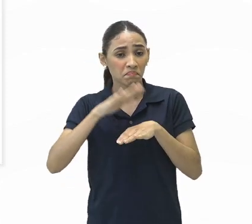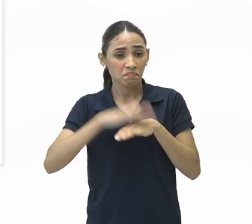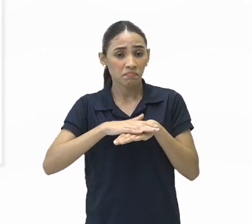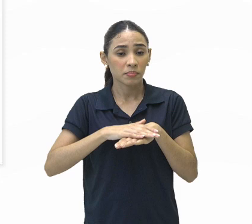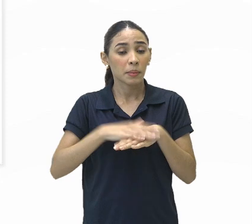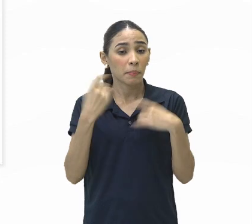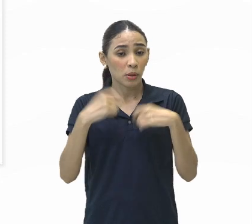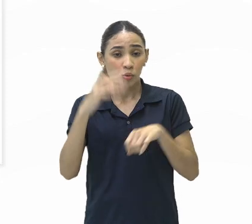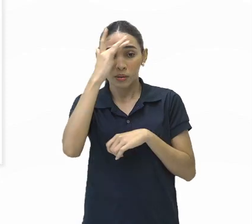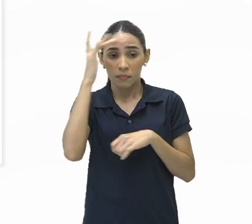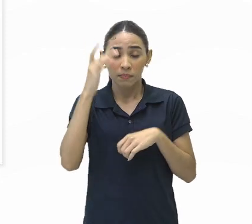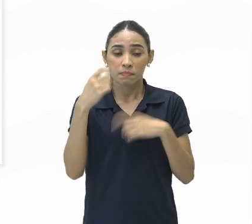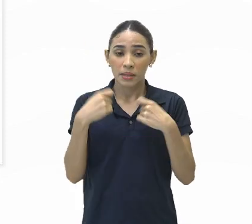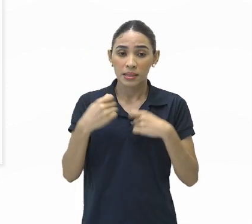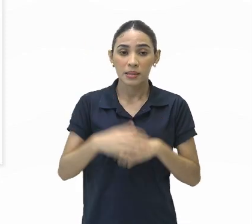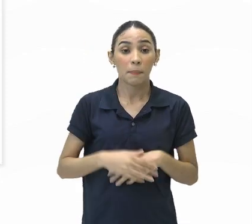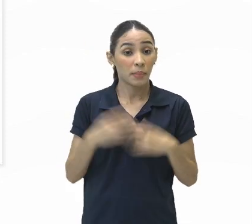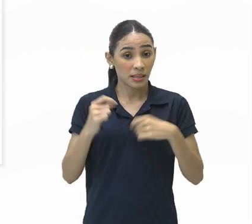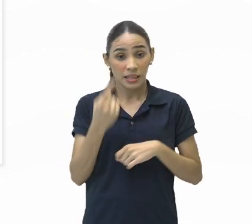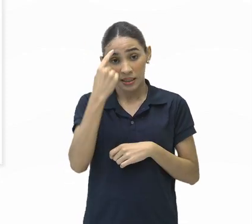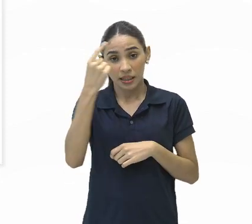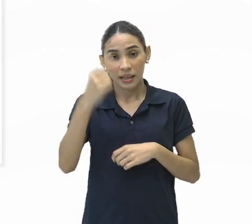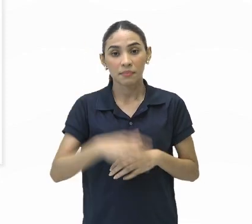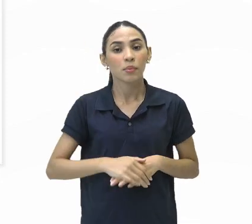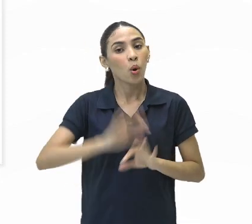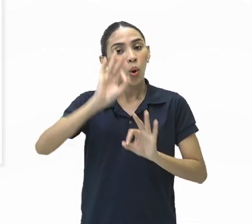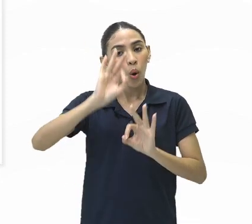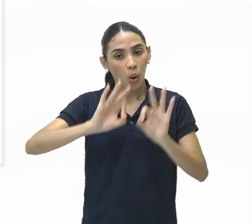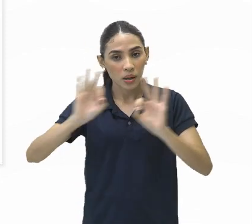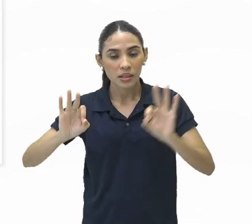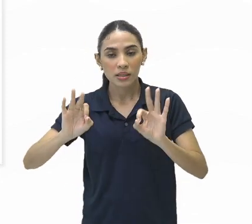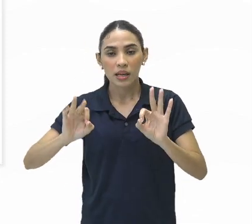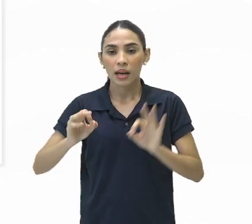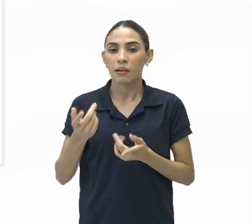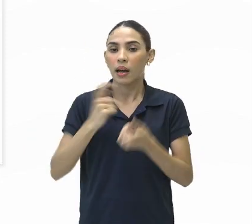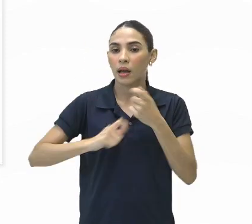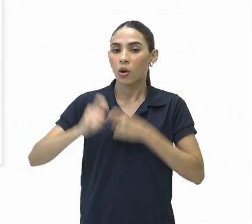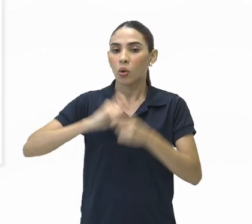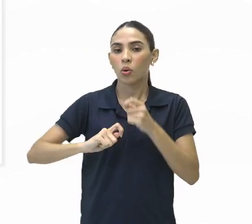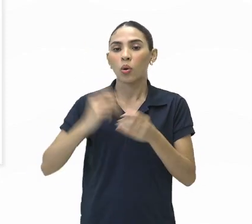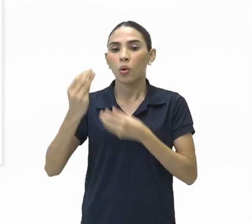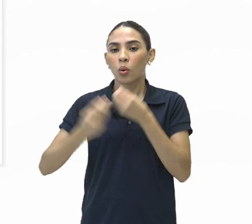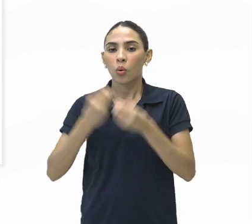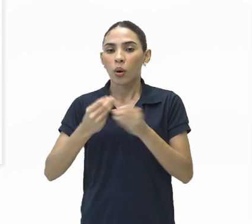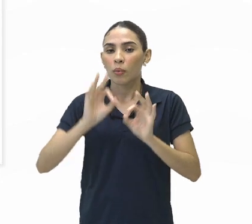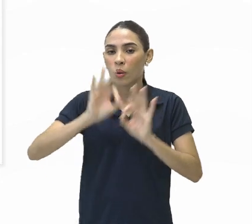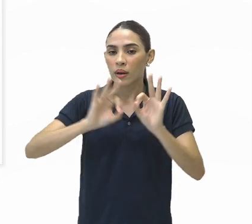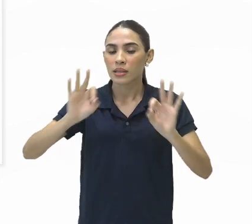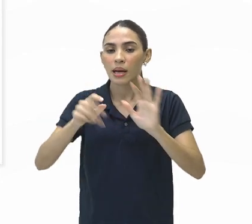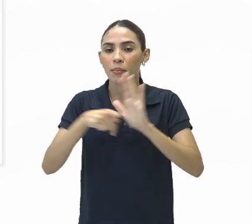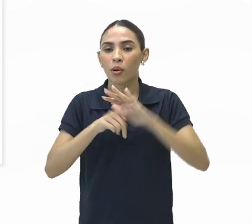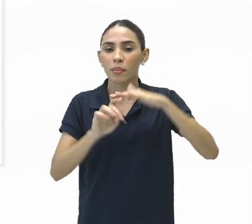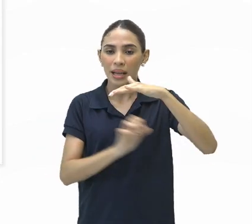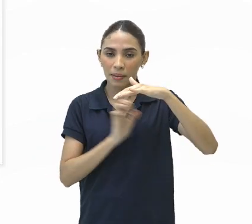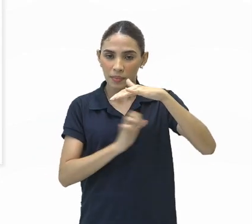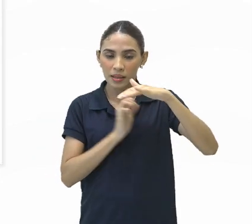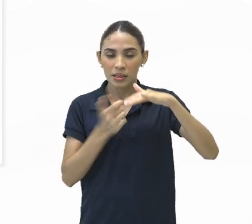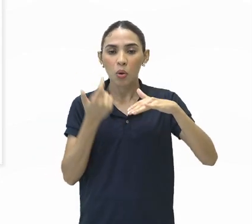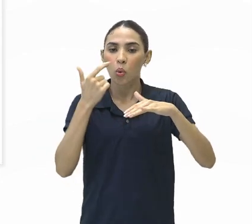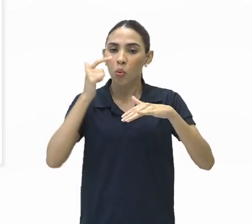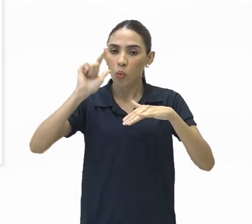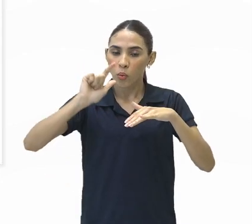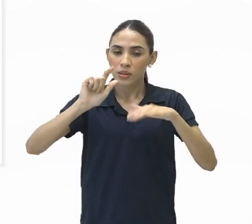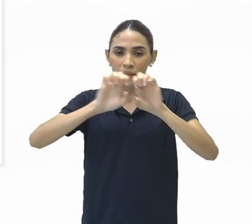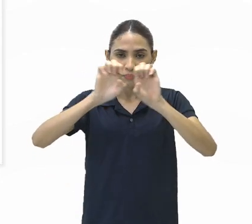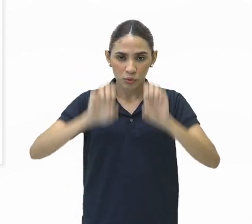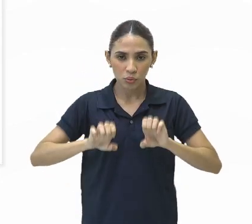precisam, beleza, tem que ter uma ideia, né? Planejar os custos é como montar os alicerces da sua empresa, é o que mantém tudo em